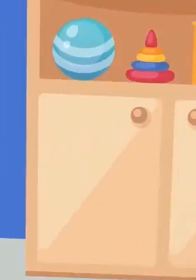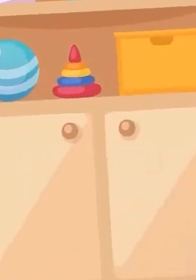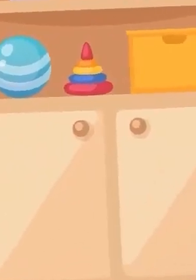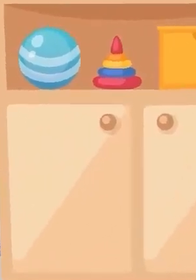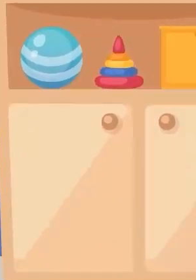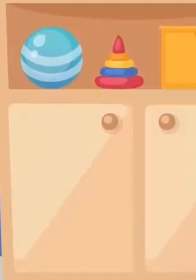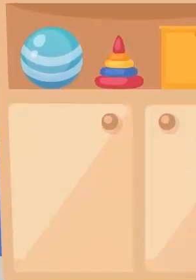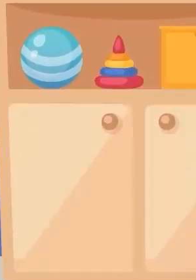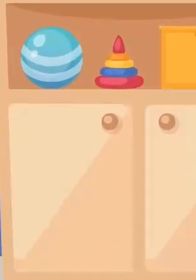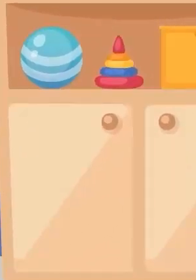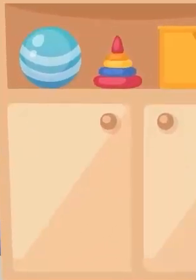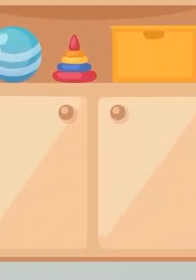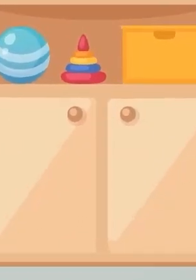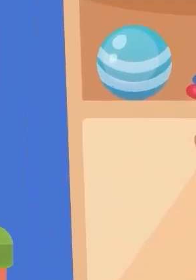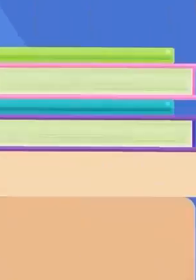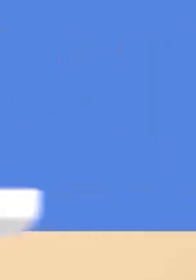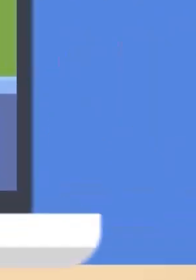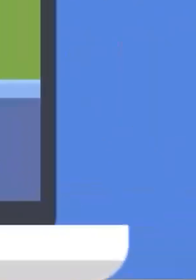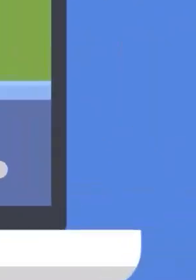E